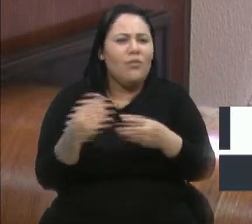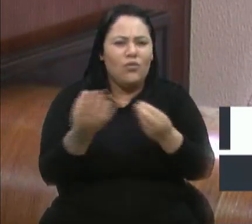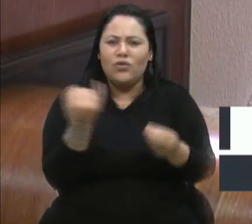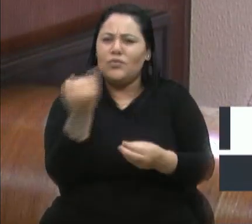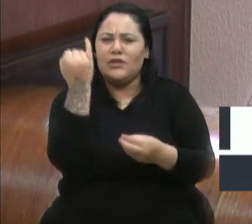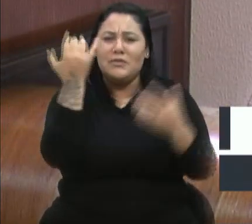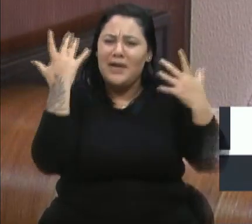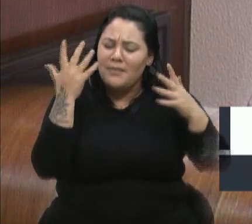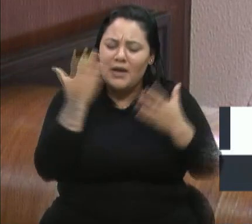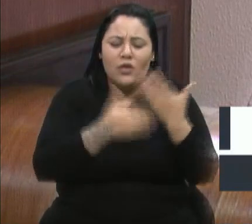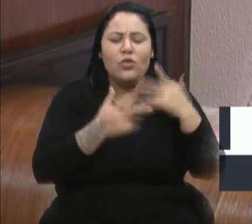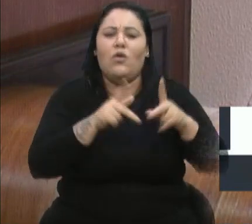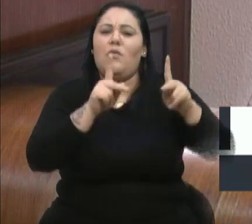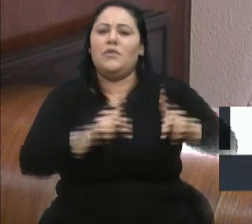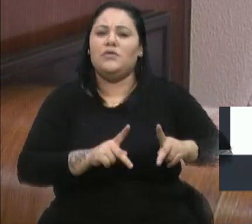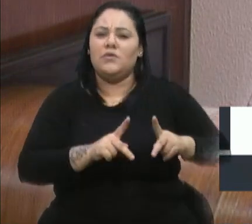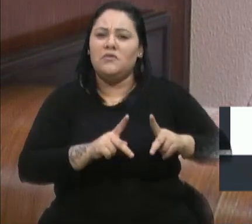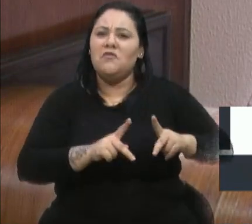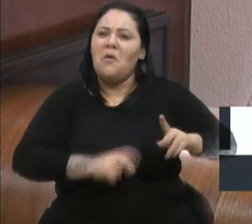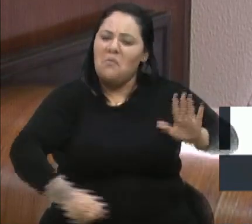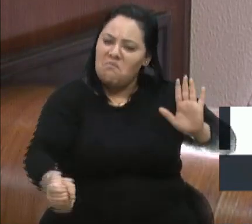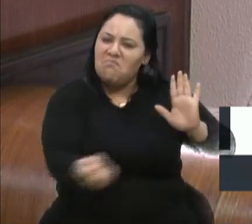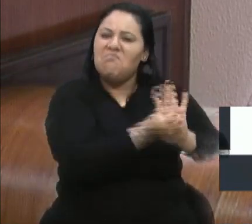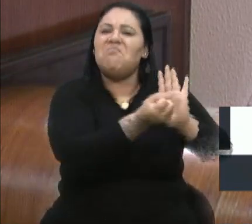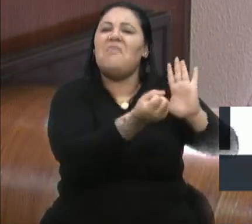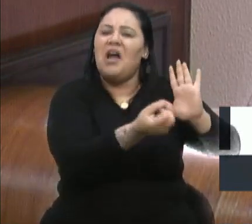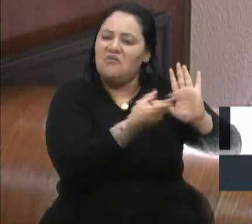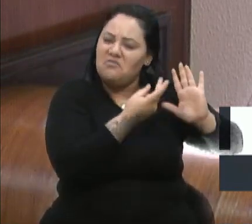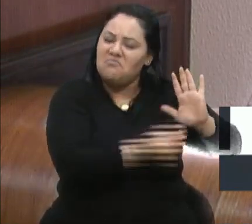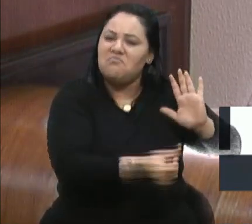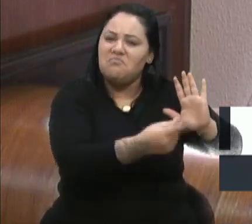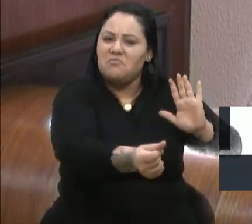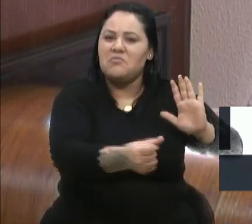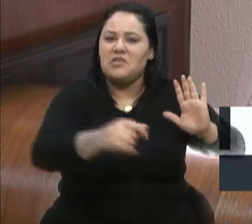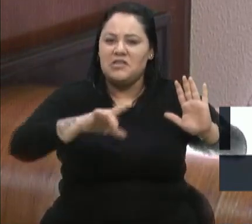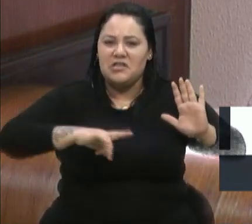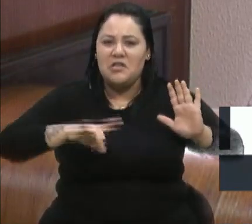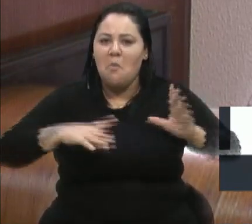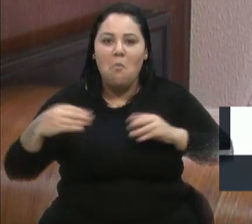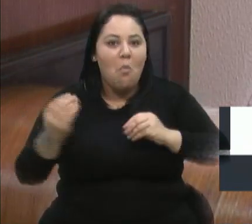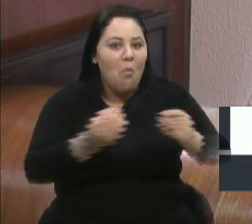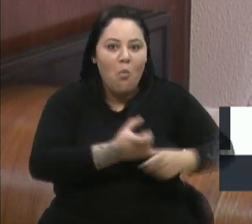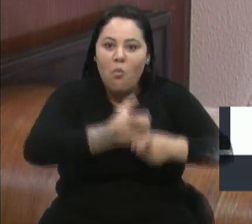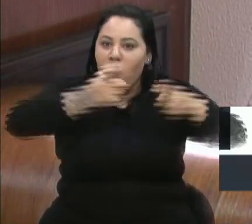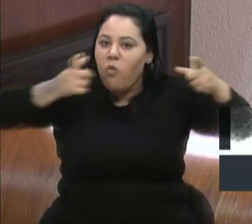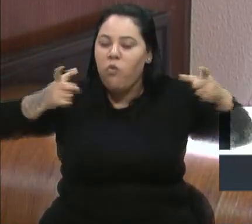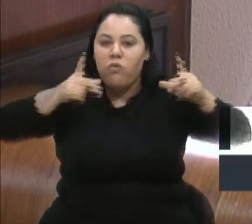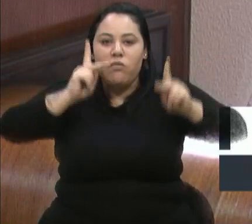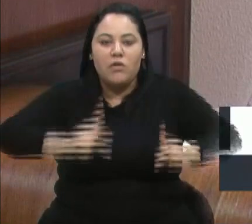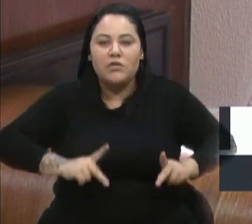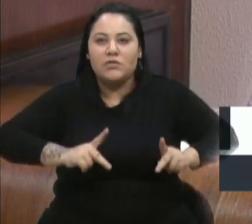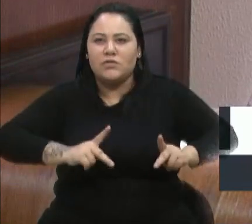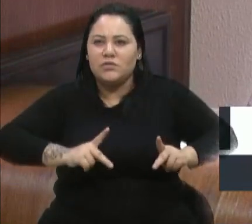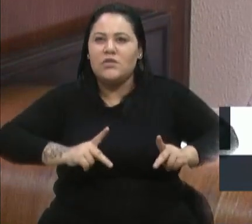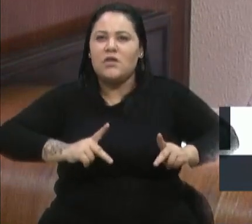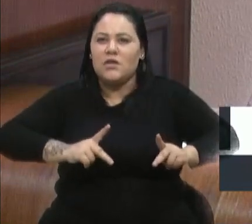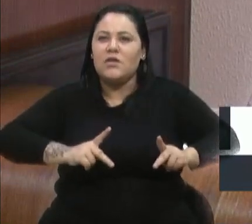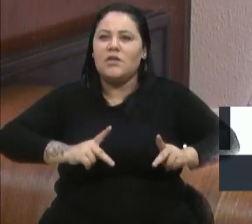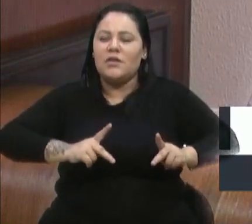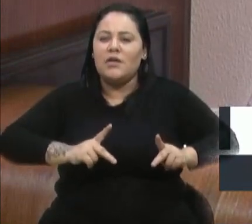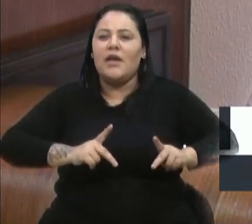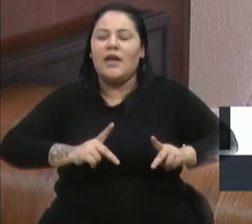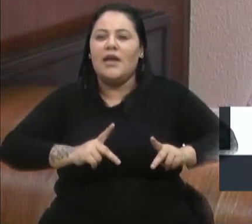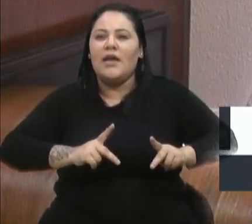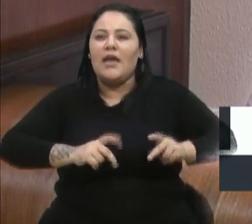que participaram. Foi histórica, com certeza, um recorde. E também em todos os sentidos, né? Uma prova tão grande, ter sido tão